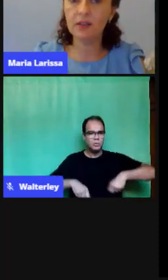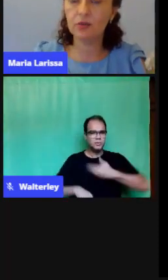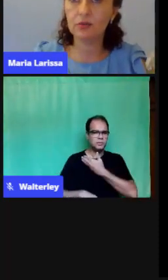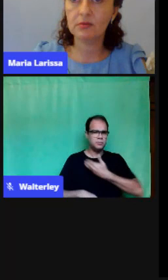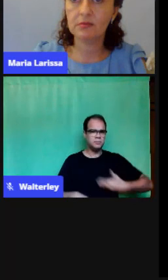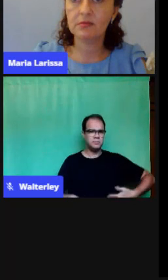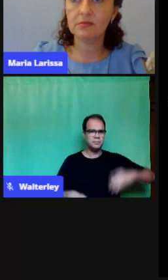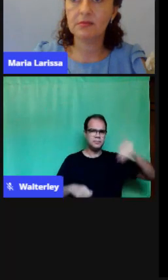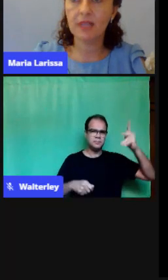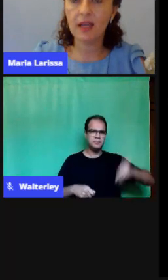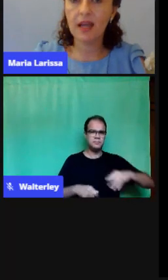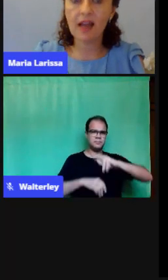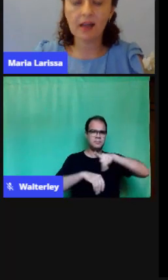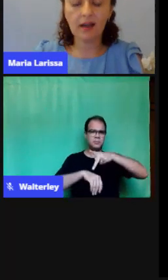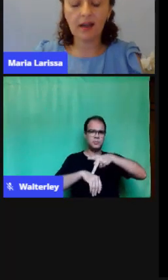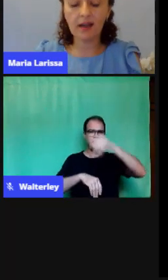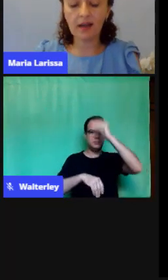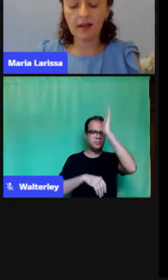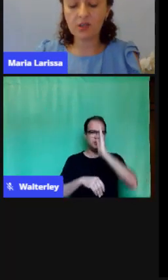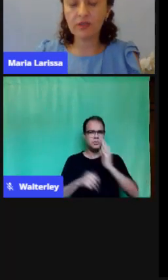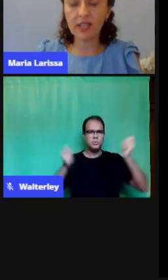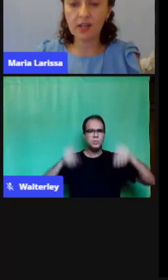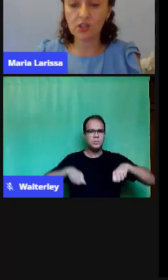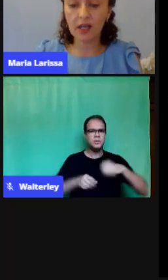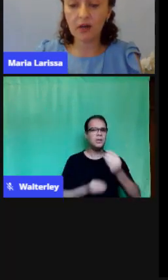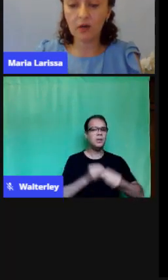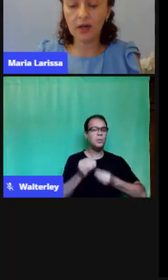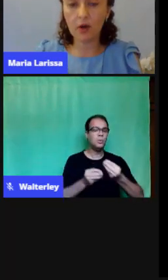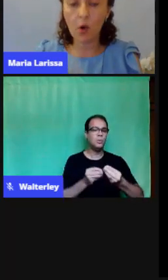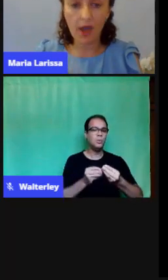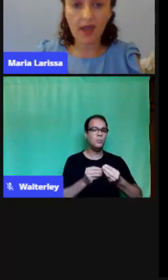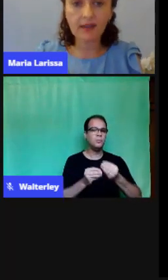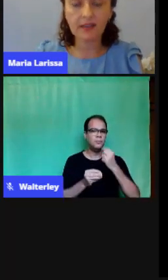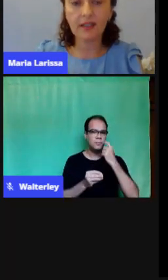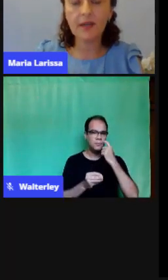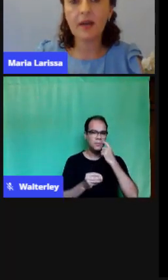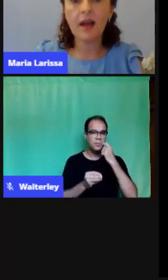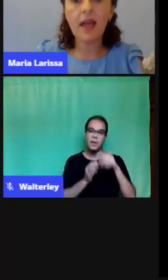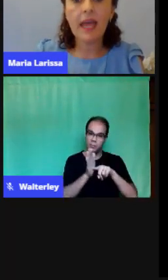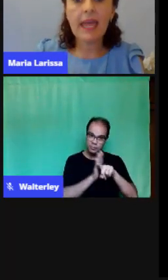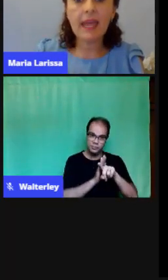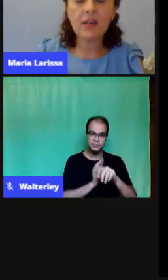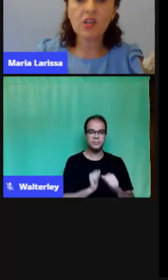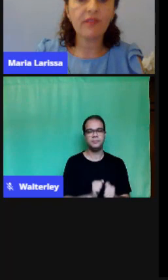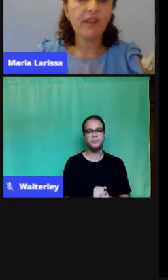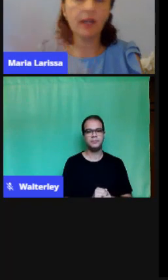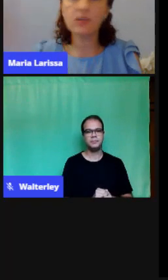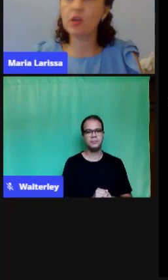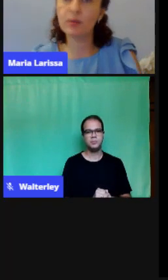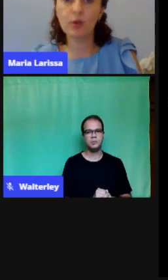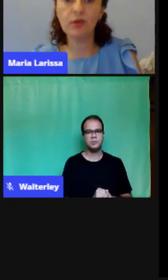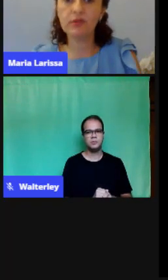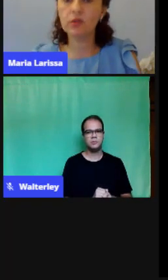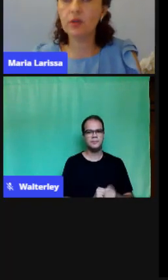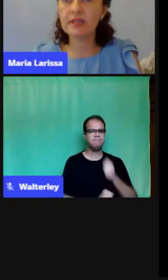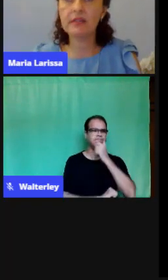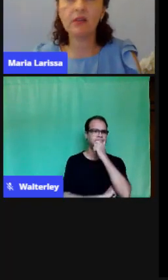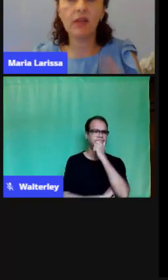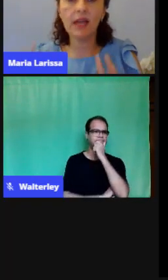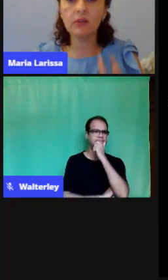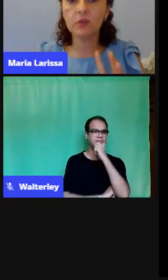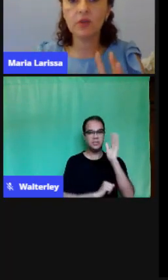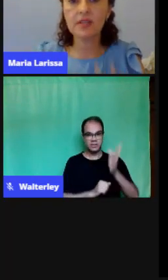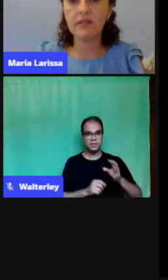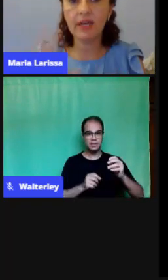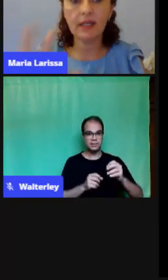o gabarito, né, a atividade correta, né, ele já vai direto para o nível 12.